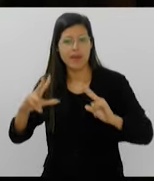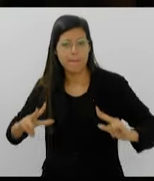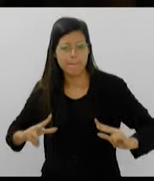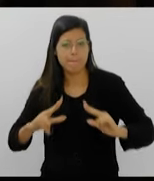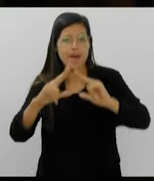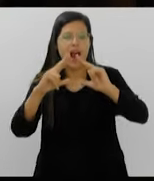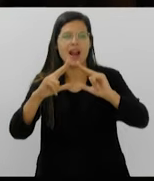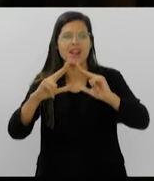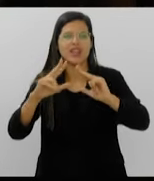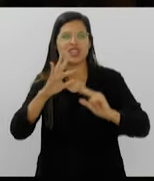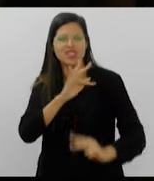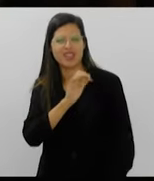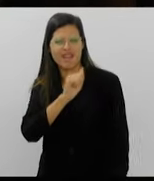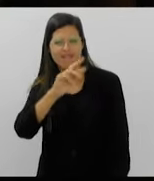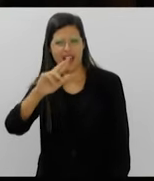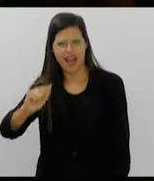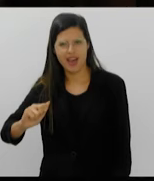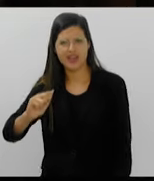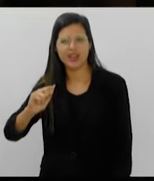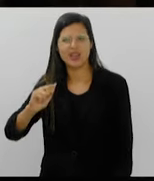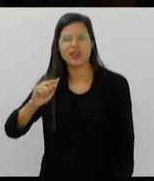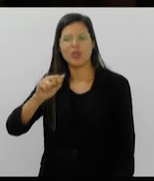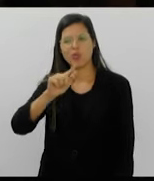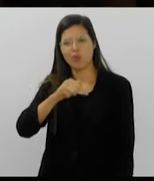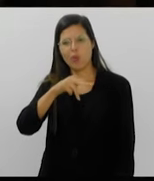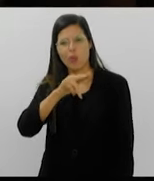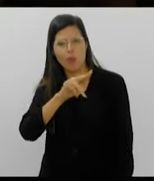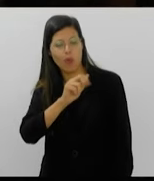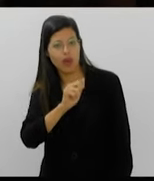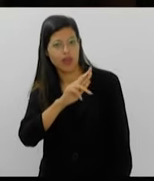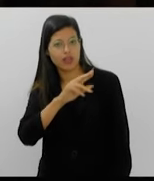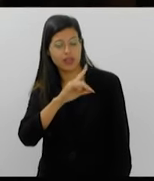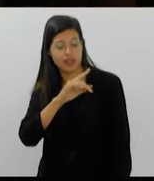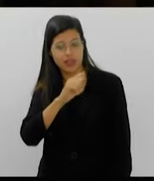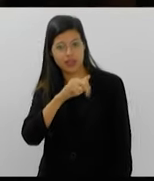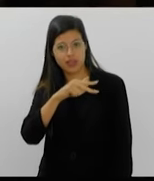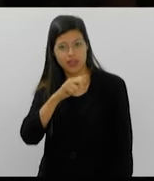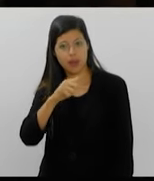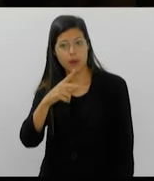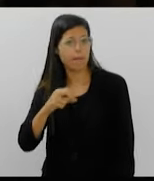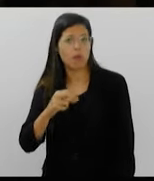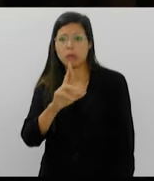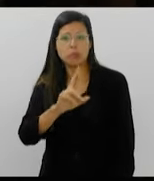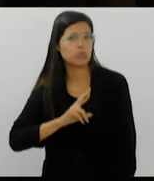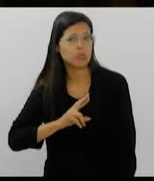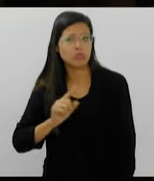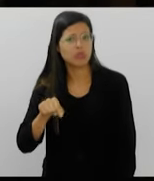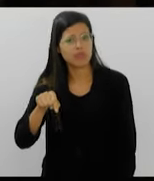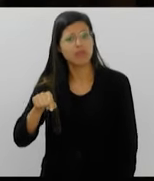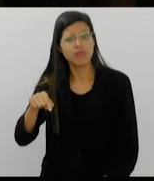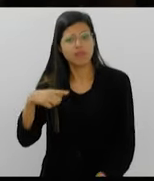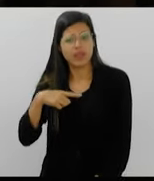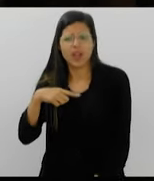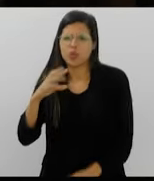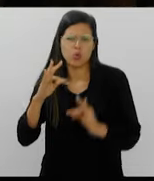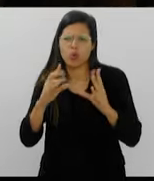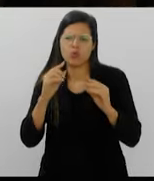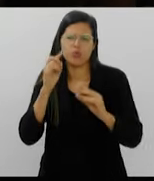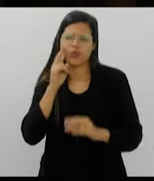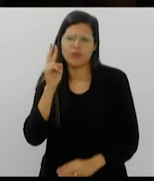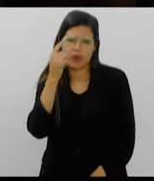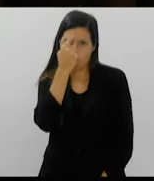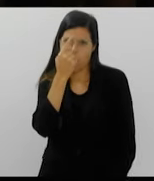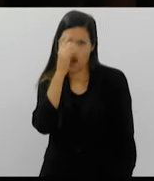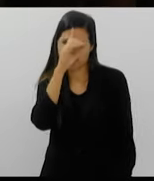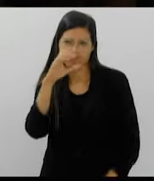esquivou e não respondeu. Todos sabem que estavam, está lá a fotografia. Eu fiz a outra pergunta, Eduardo Paes, o que é que você fez com os